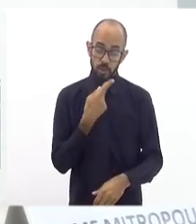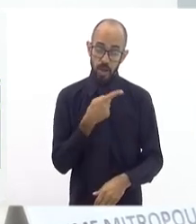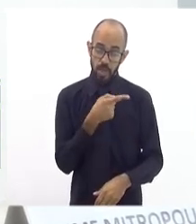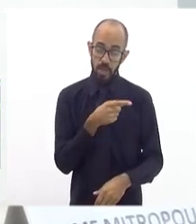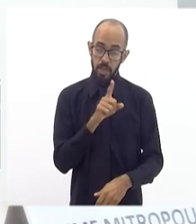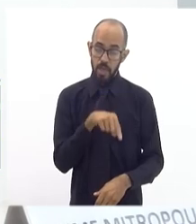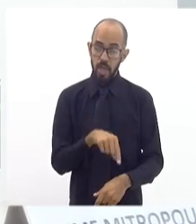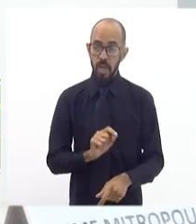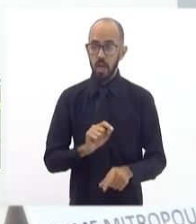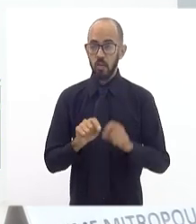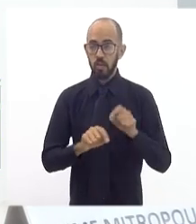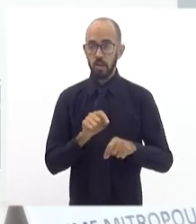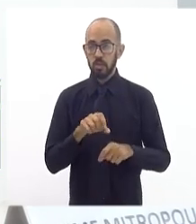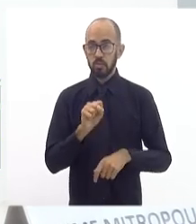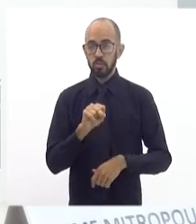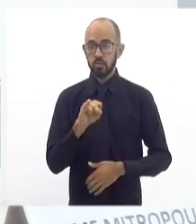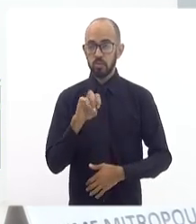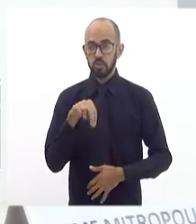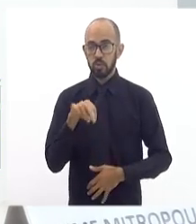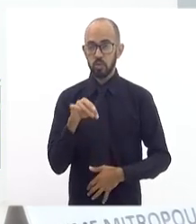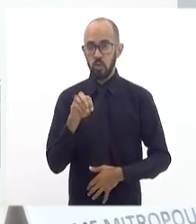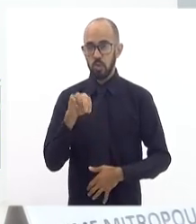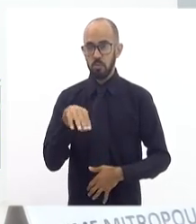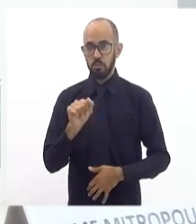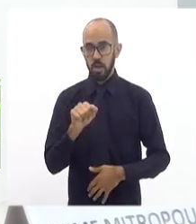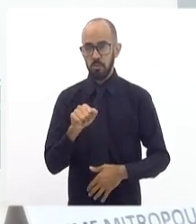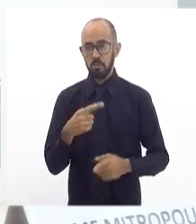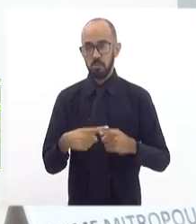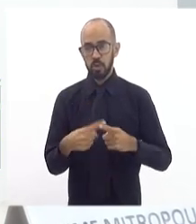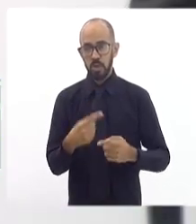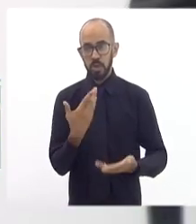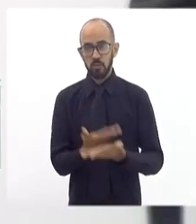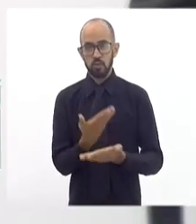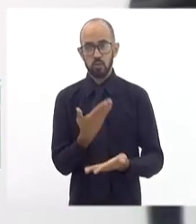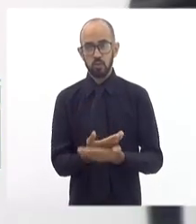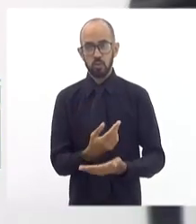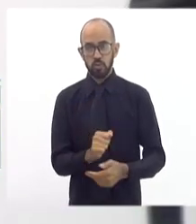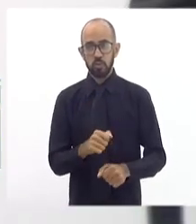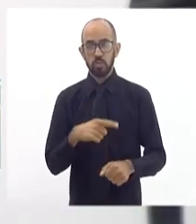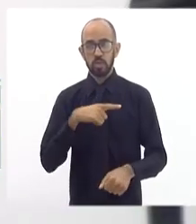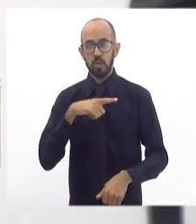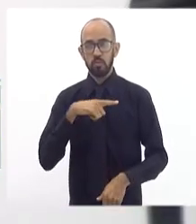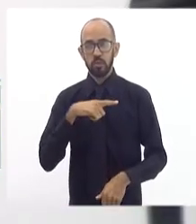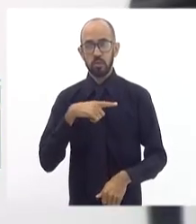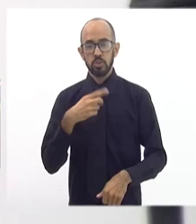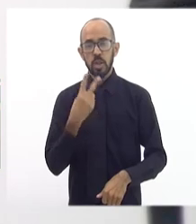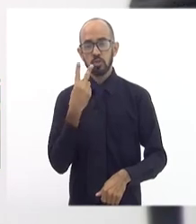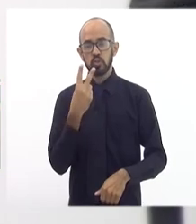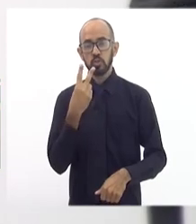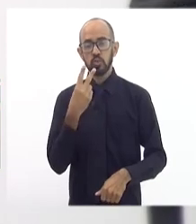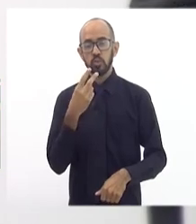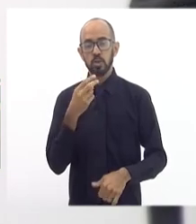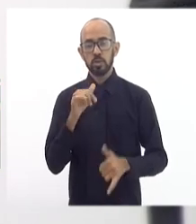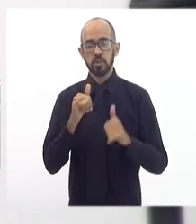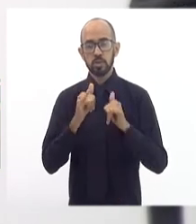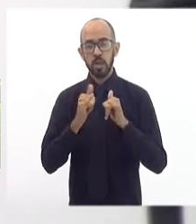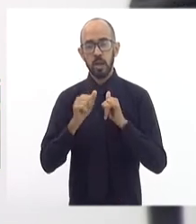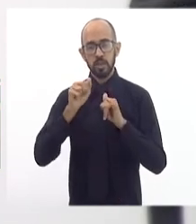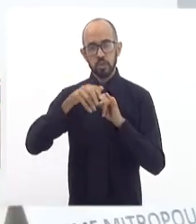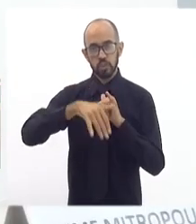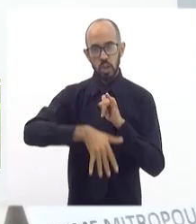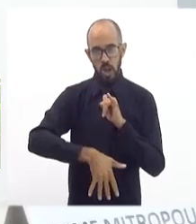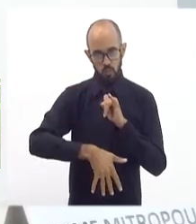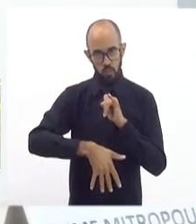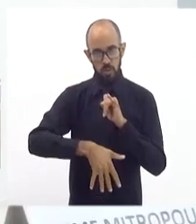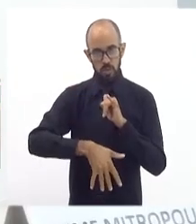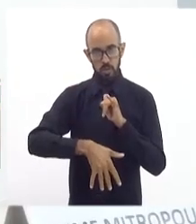fiz uma ação não foi tão rápida porque ele estudo das duas usinas hidrelétricas lá atrás de permita trazer os paradigmas